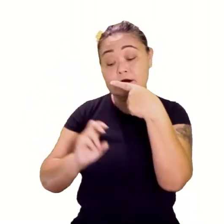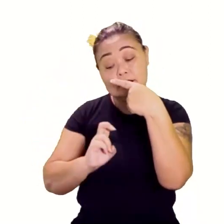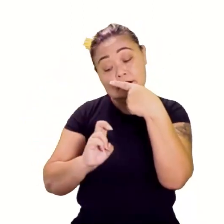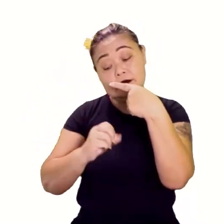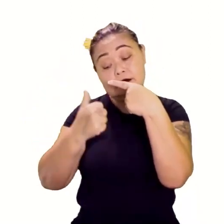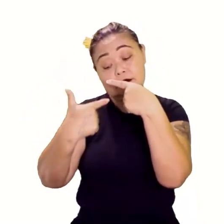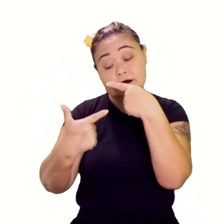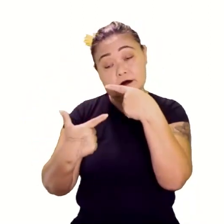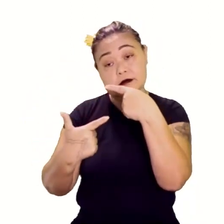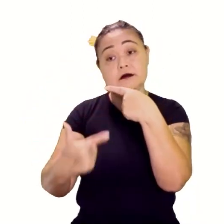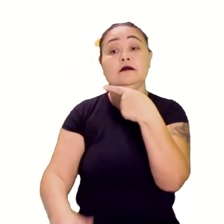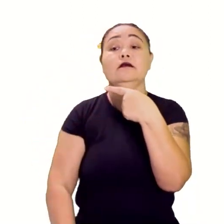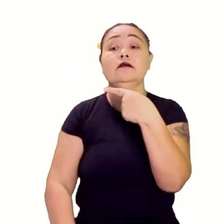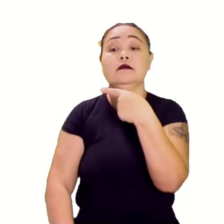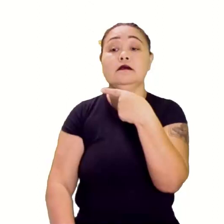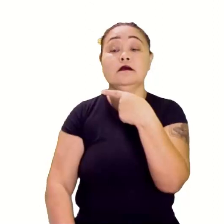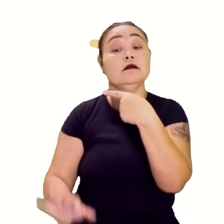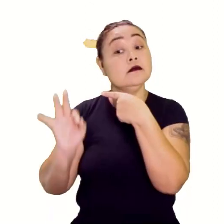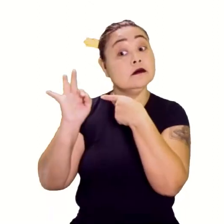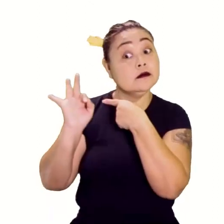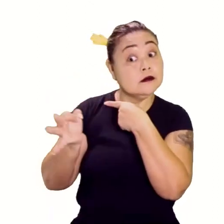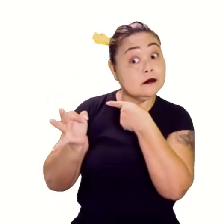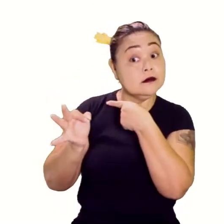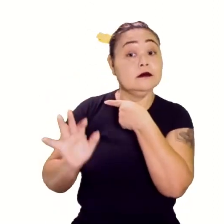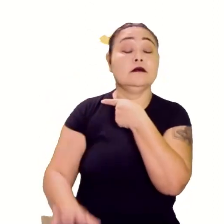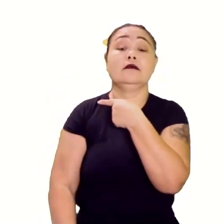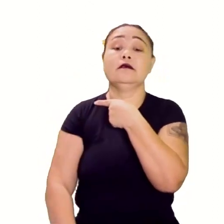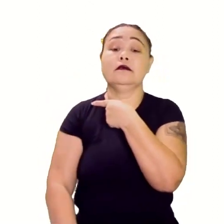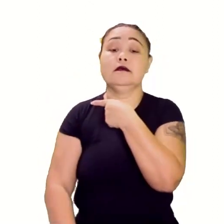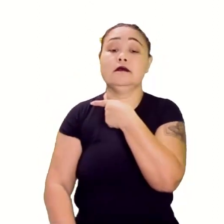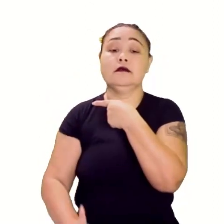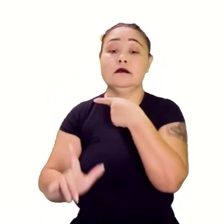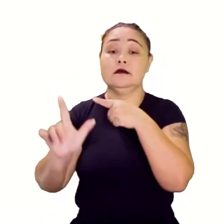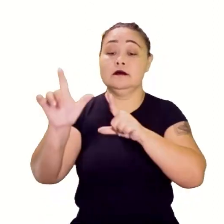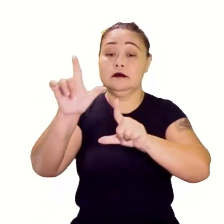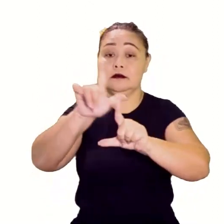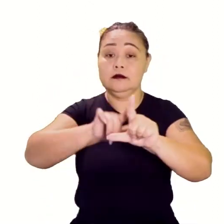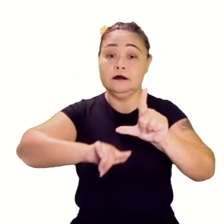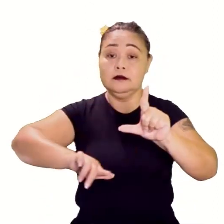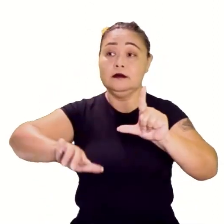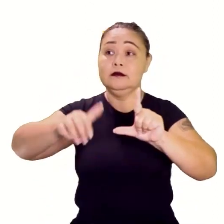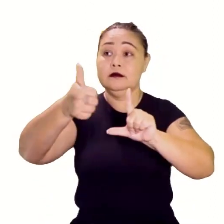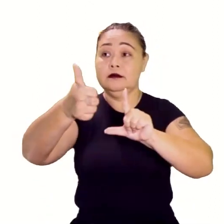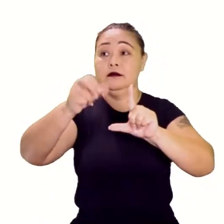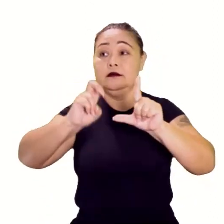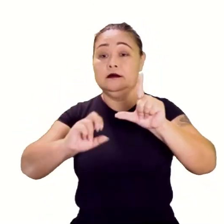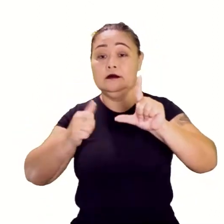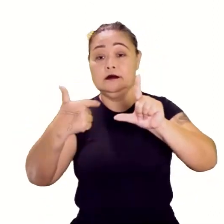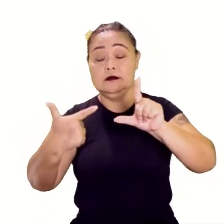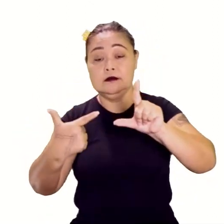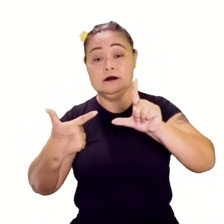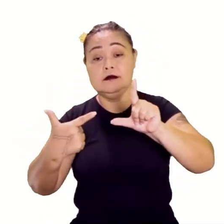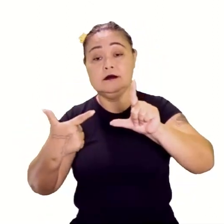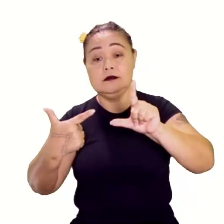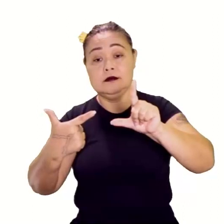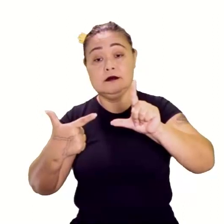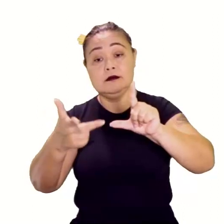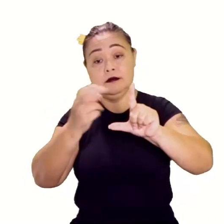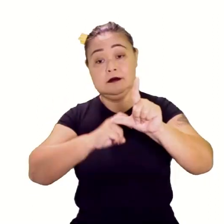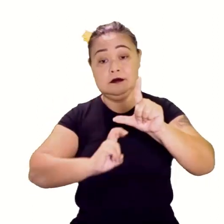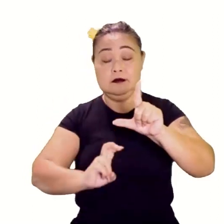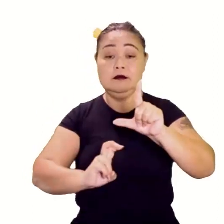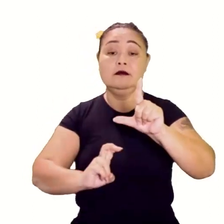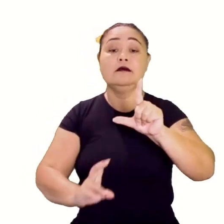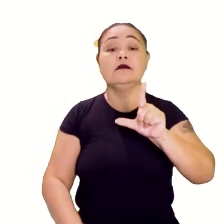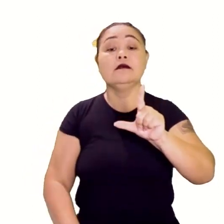5 ao quadrado, certo? Certinho. Então, vamos lá. Log de 1 sobre 5 ao quadrado na